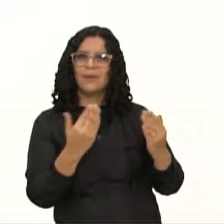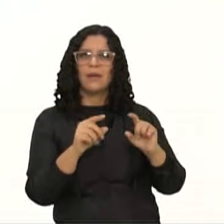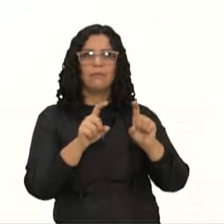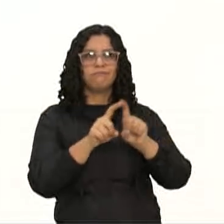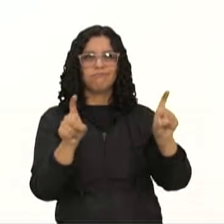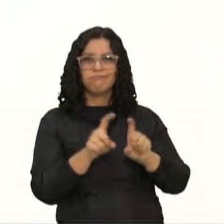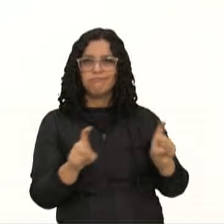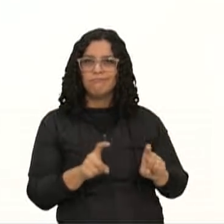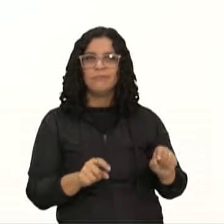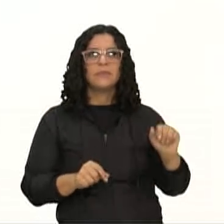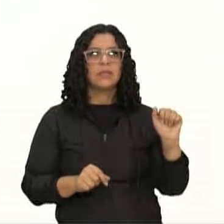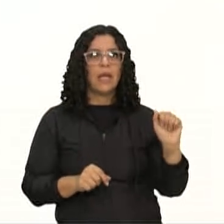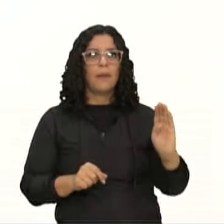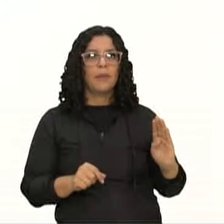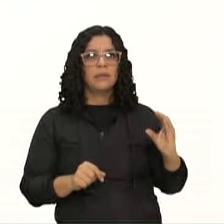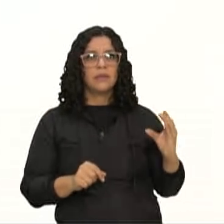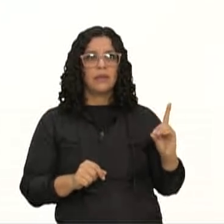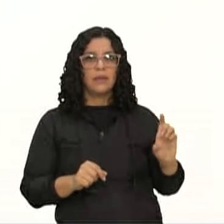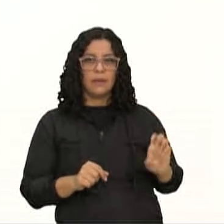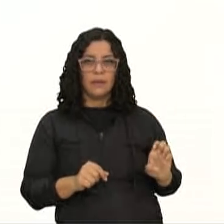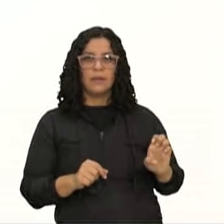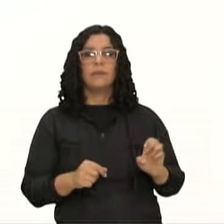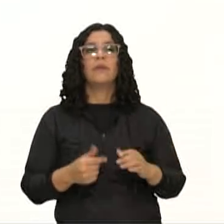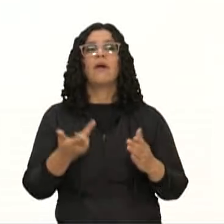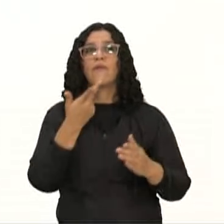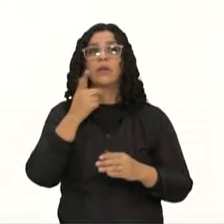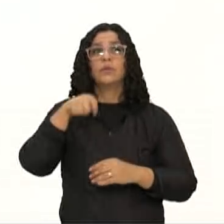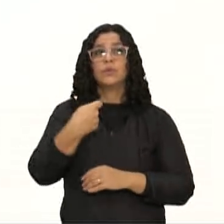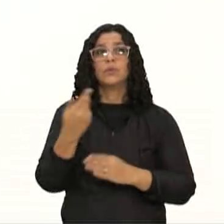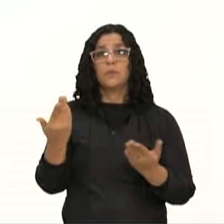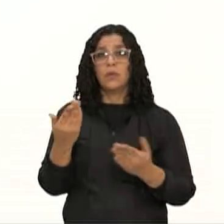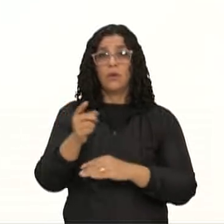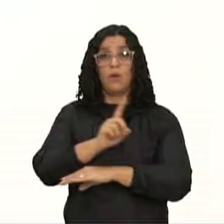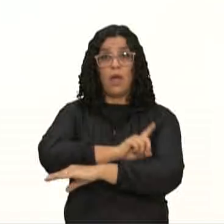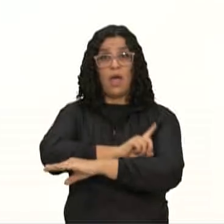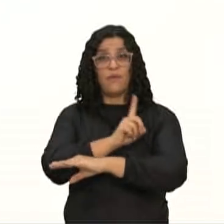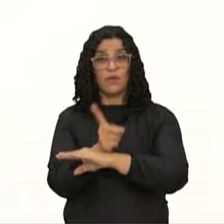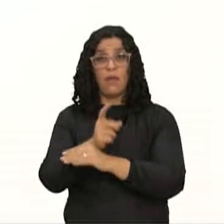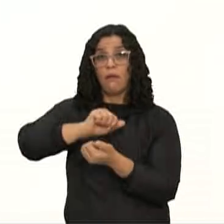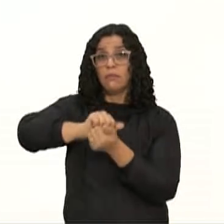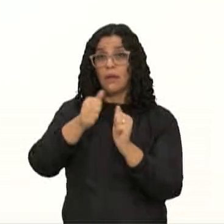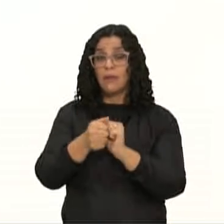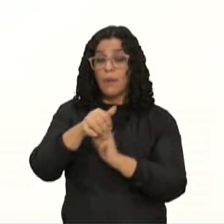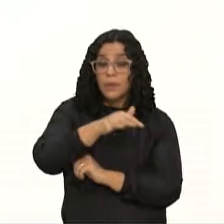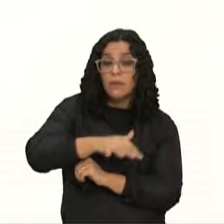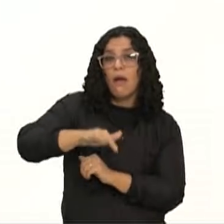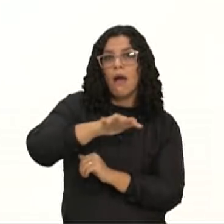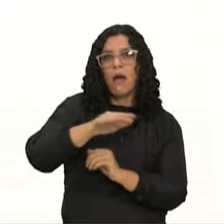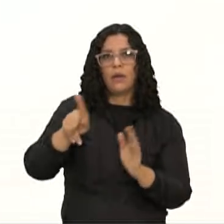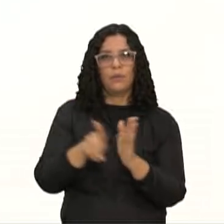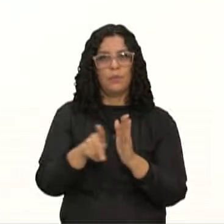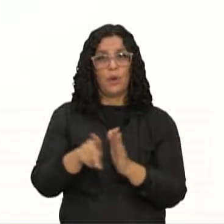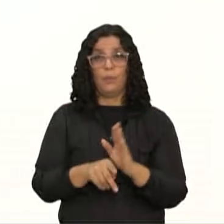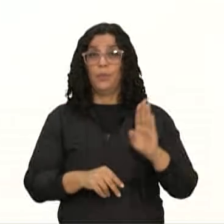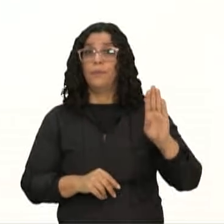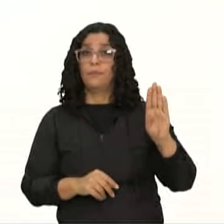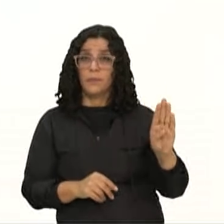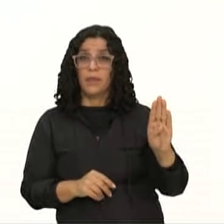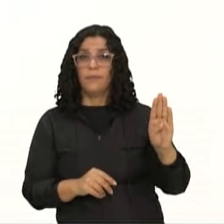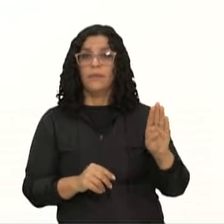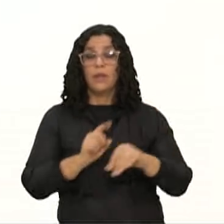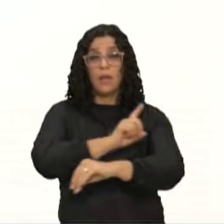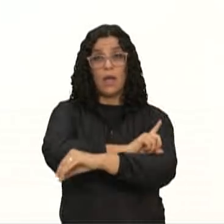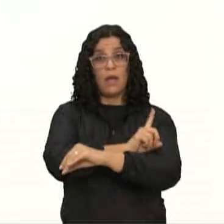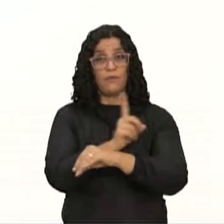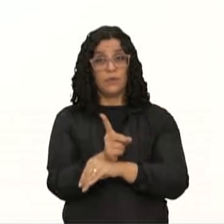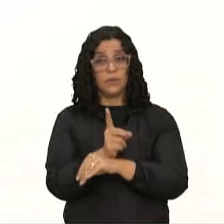opções. Ali, na primeira, a velocidade da luz é adaptável a cada meio. B, a velocidade da luz é